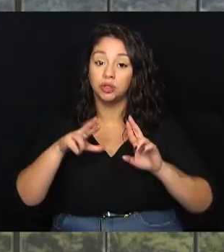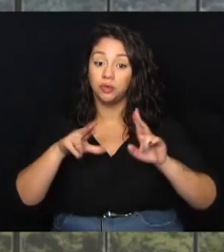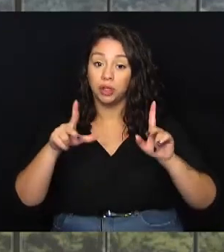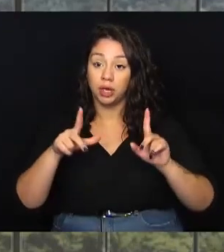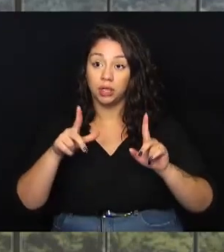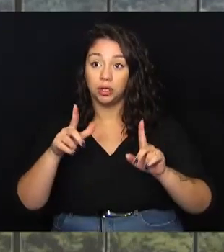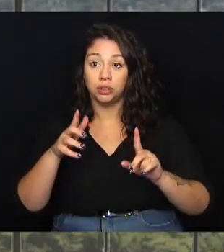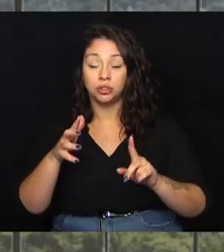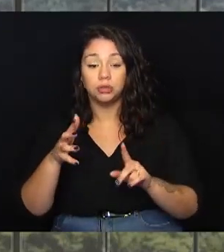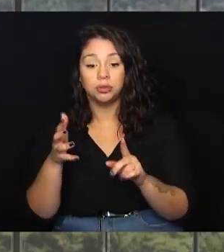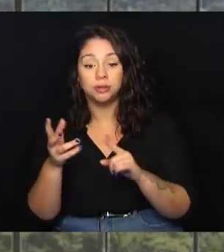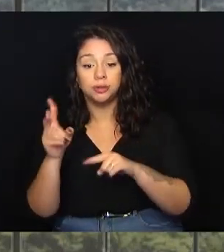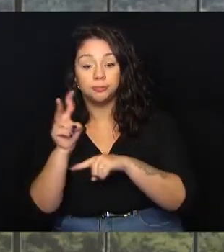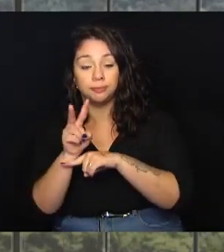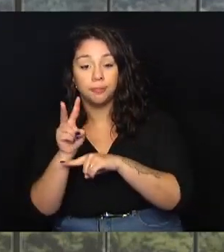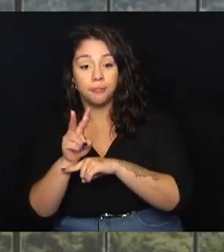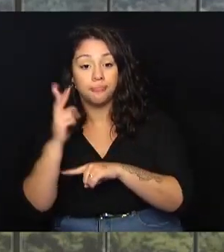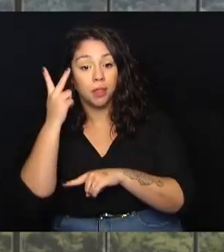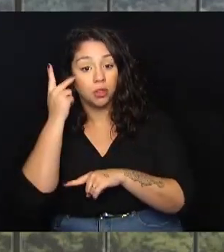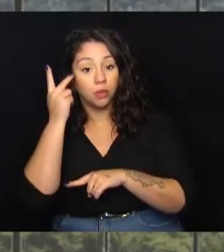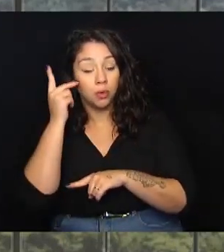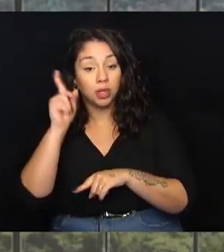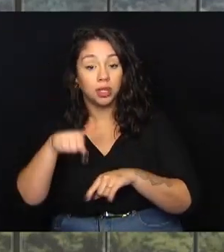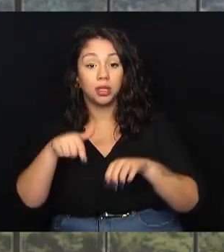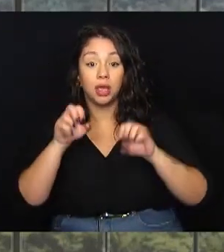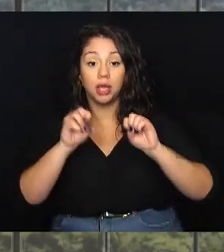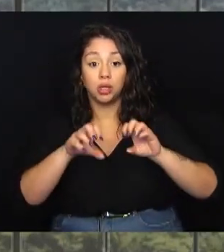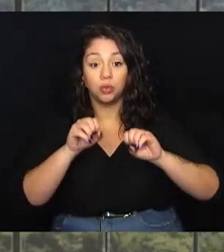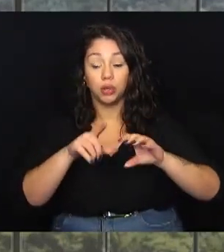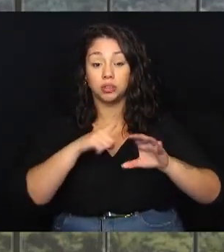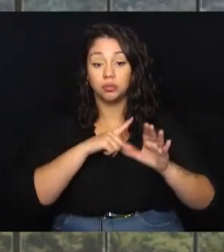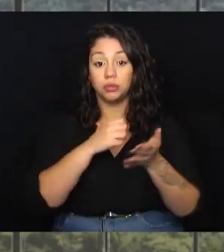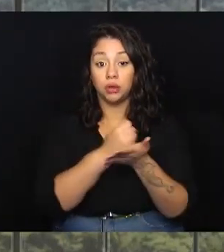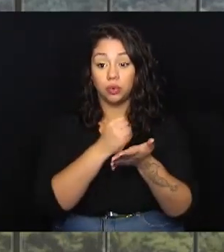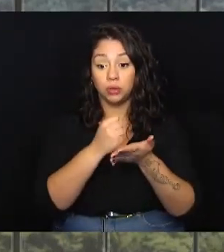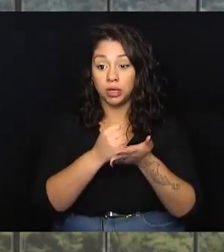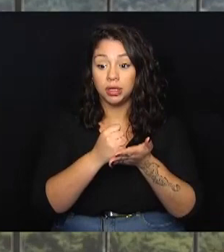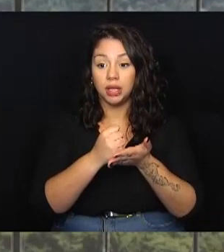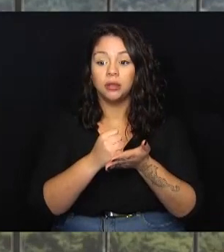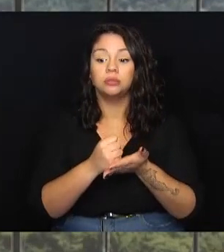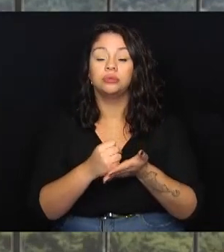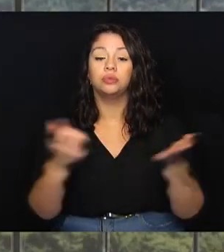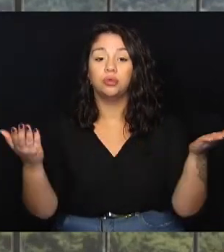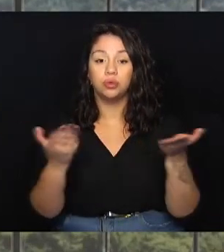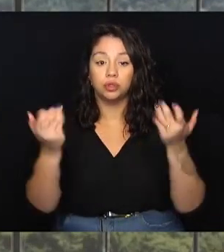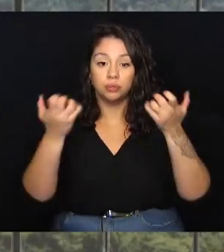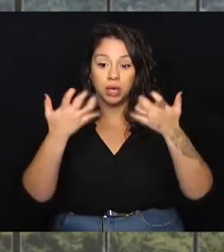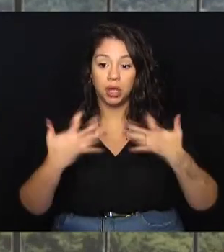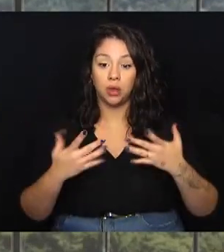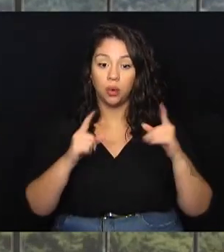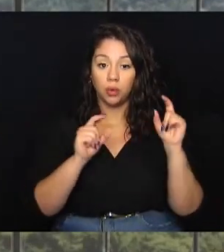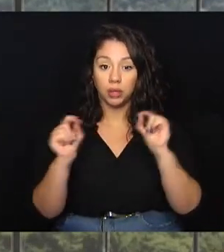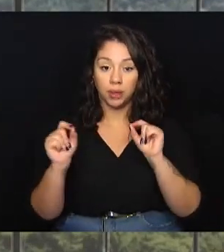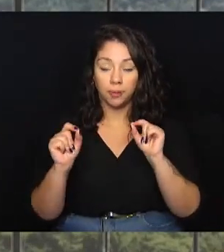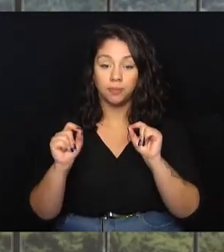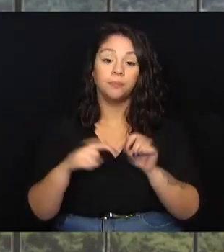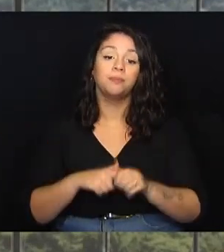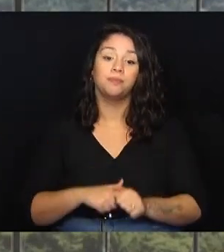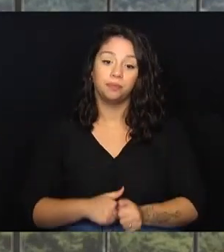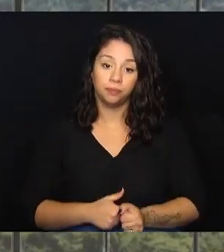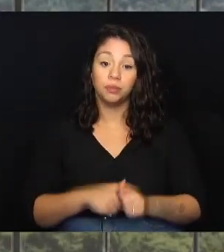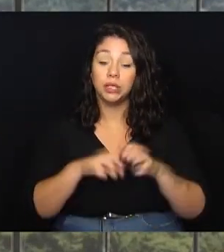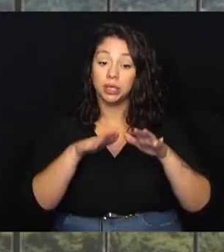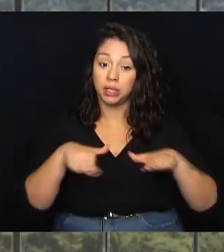abrigos institucionais, em que há educadores contratados, nós vamos falar hoje de uma modalidade em que a criança